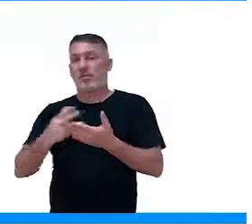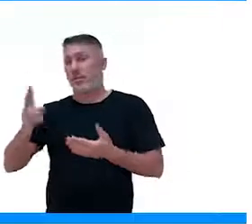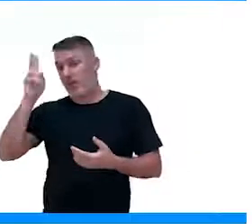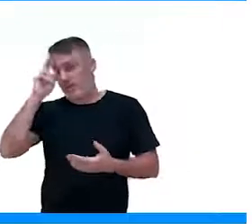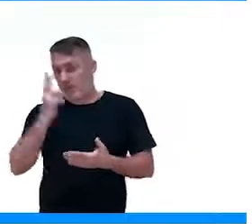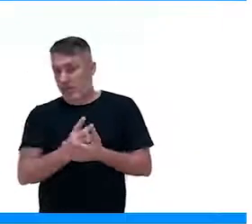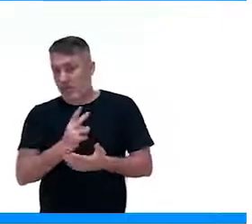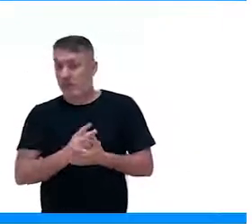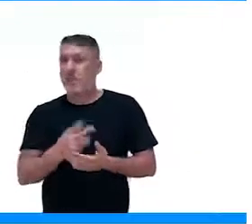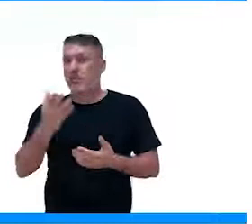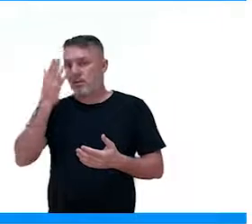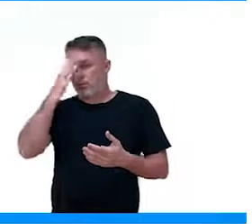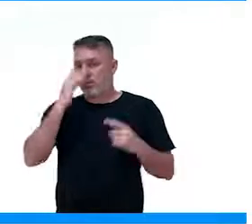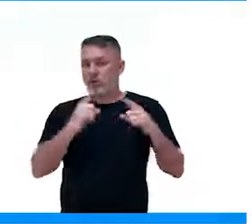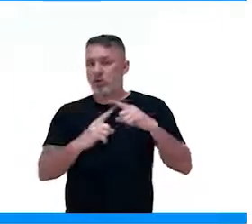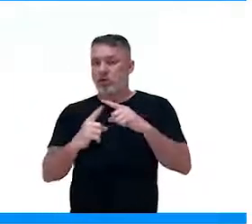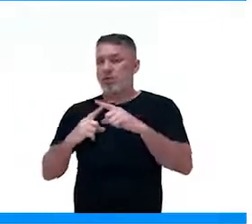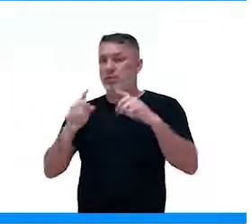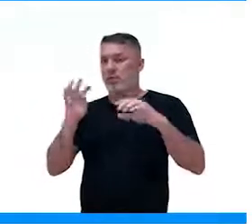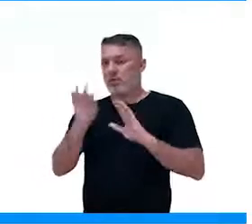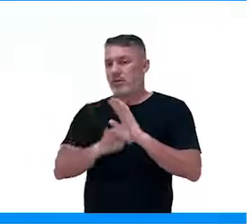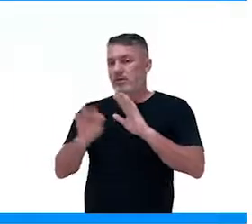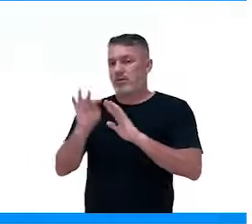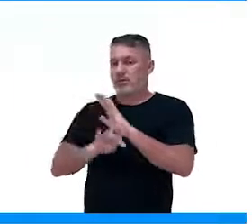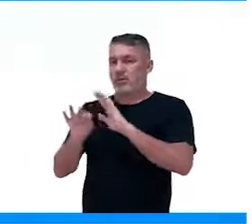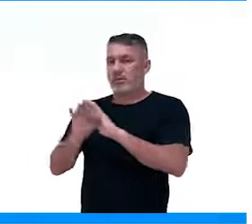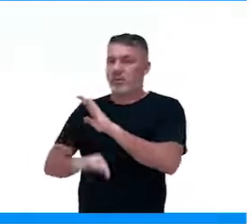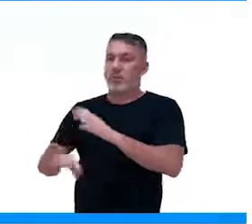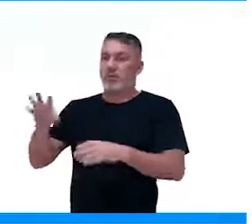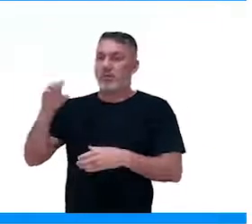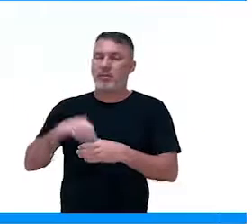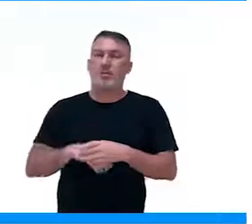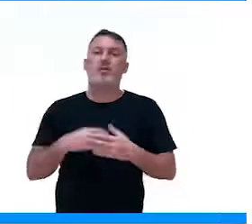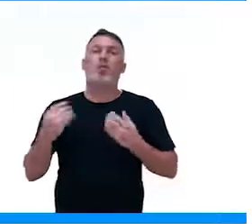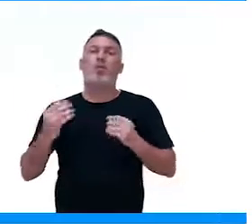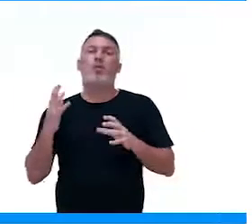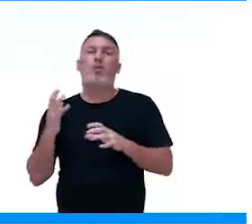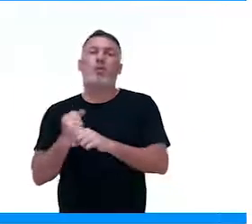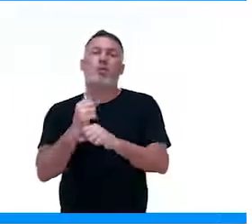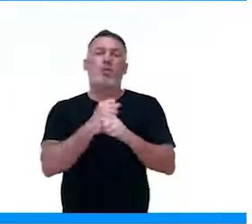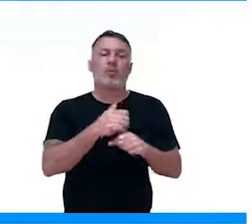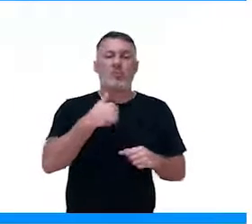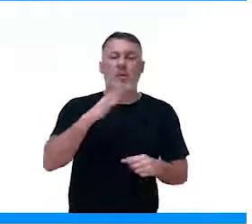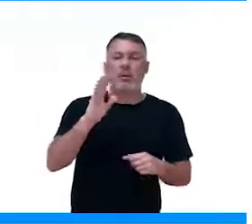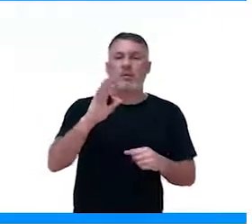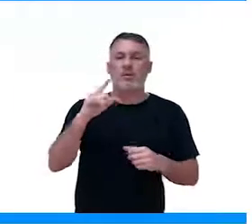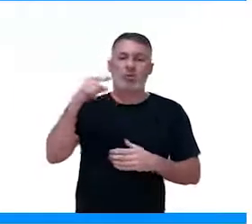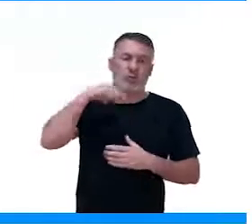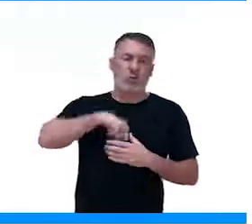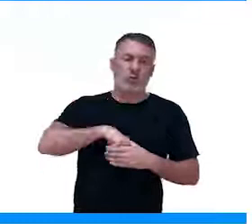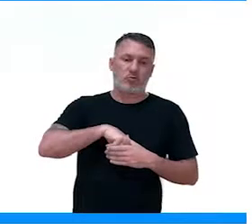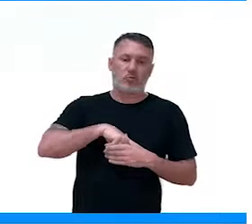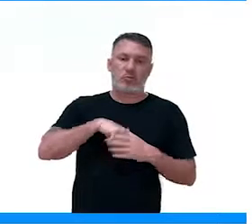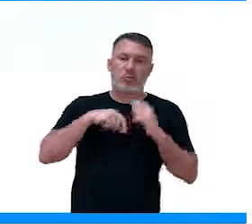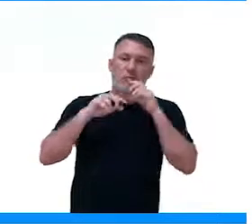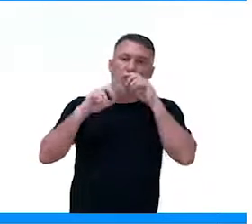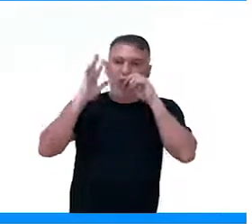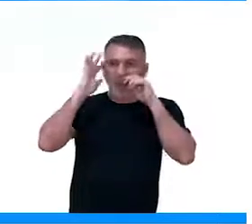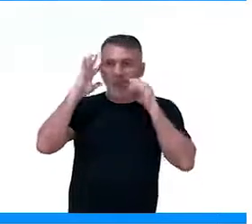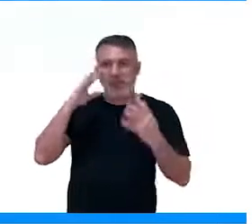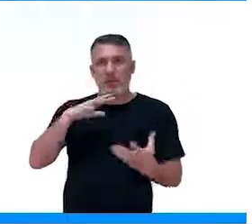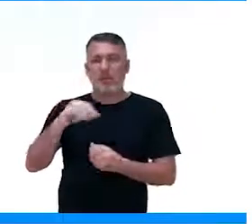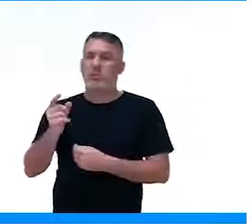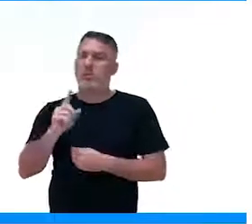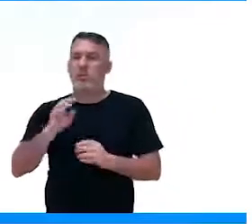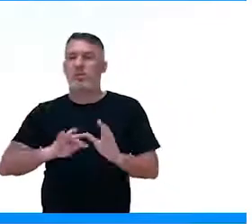interpretação. Lembrar sempre, né, que esses gêneros textuais eles vão cair e é a interpretação que conta. Não é uma questão subjetiva do que você pensa